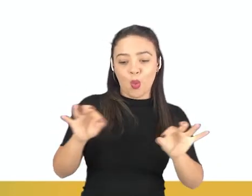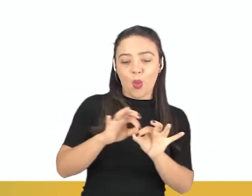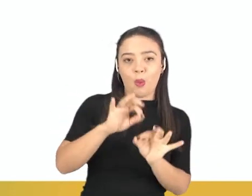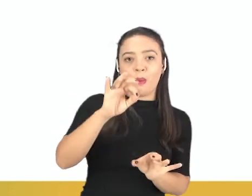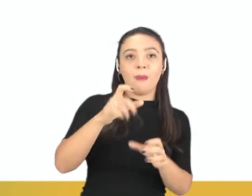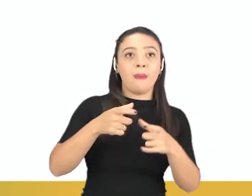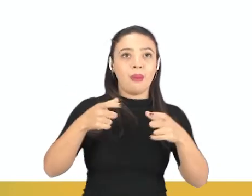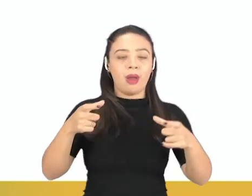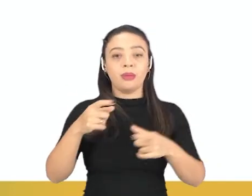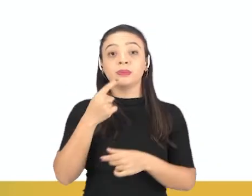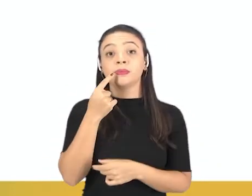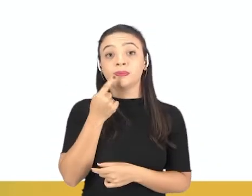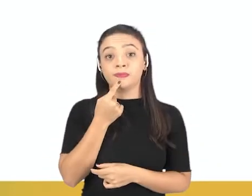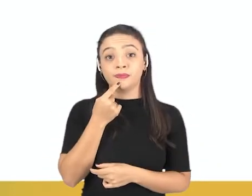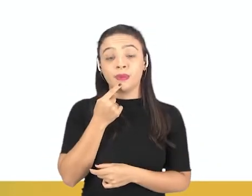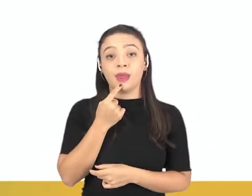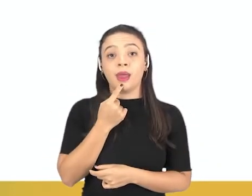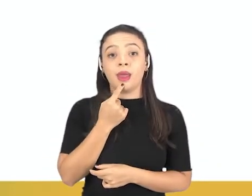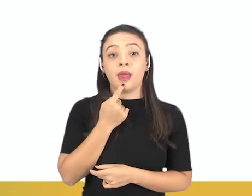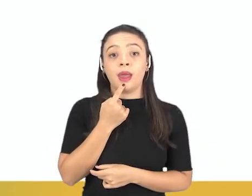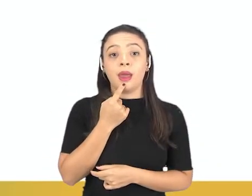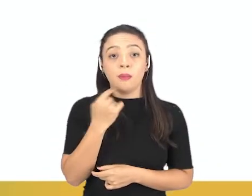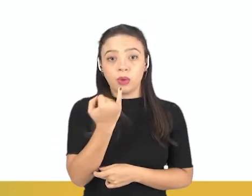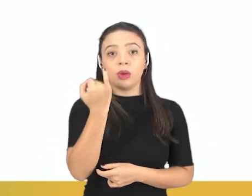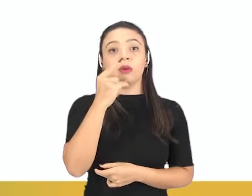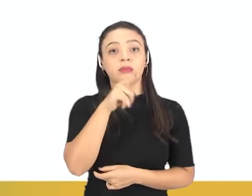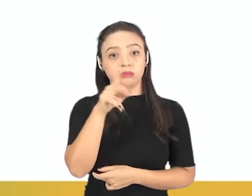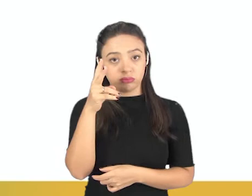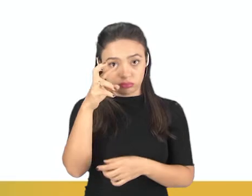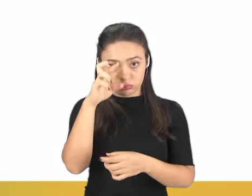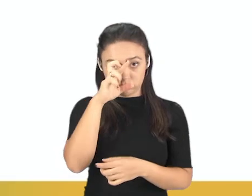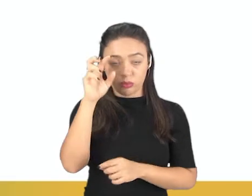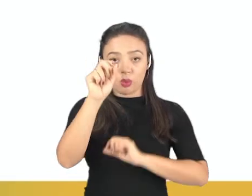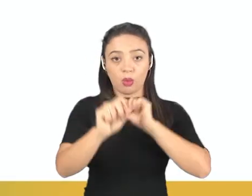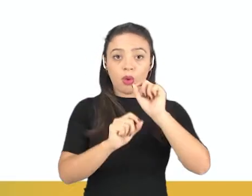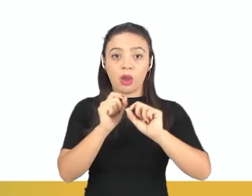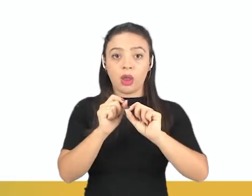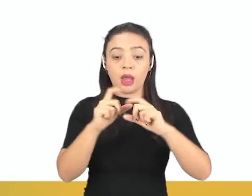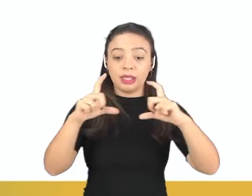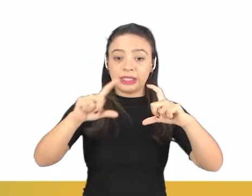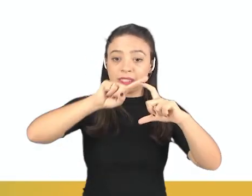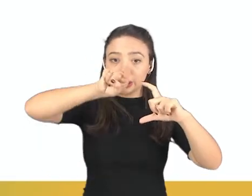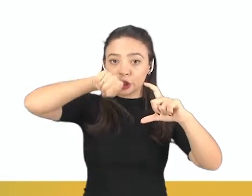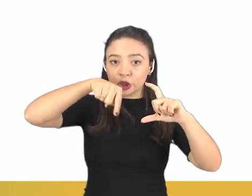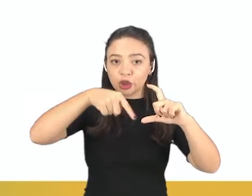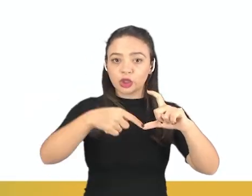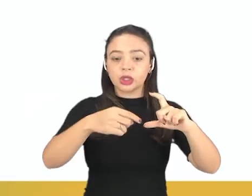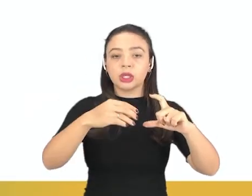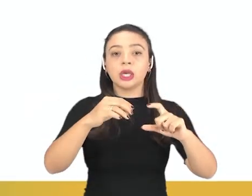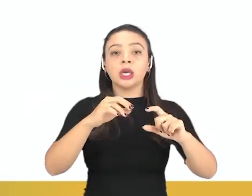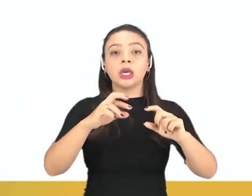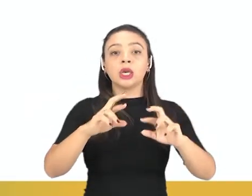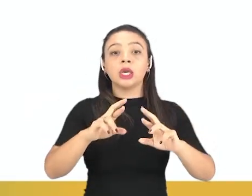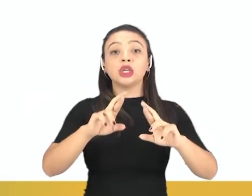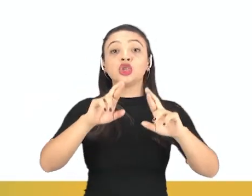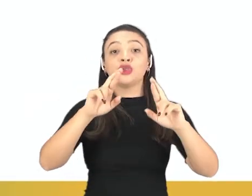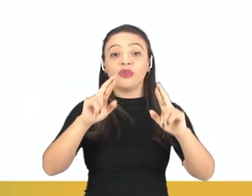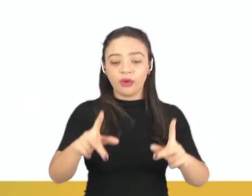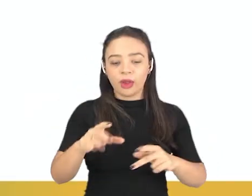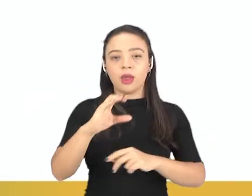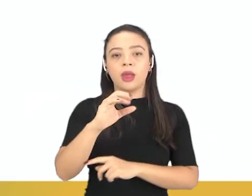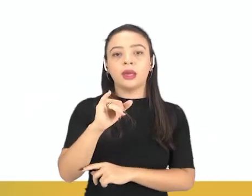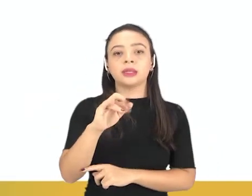gente repare que aqui é importante que você Observe que circunferência e círculo não são conceitos